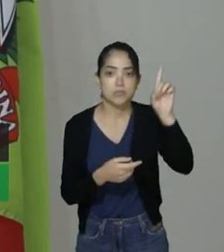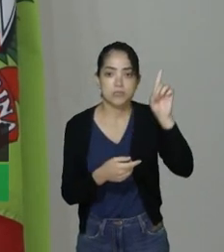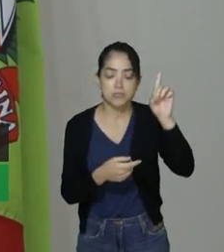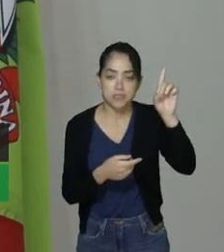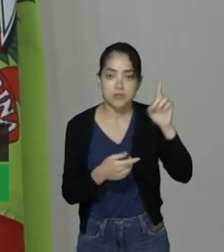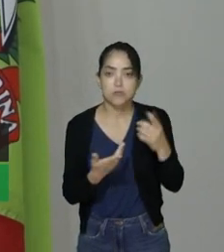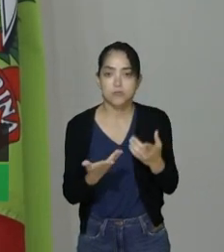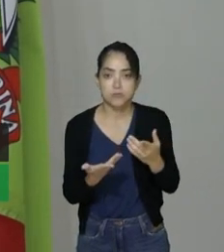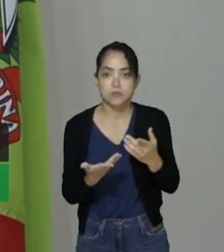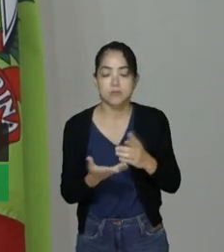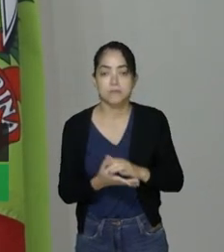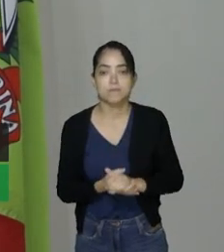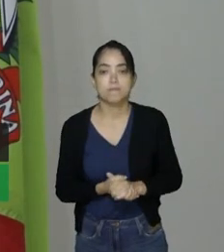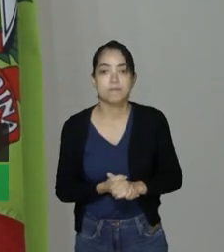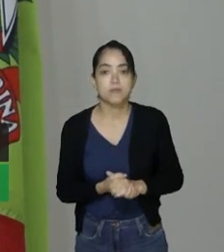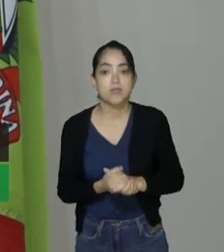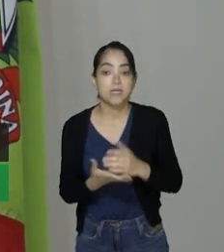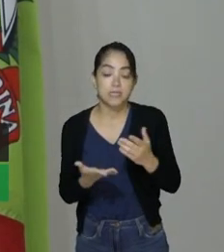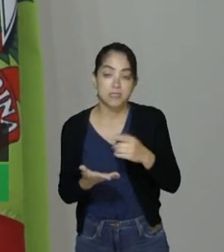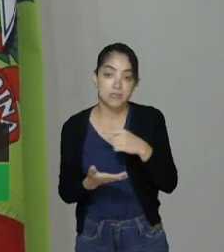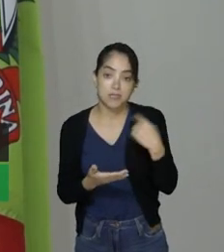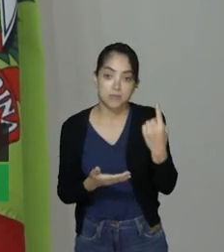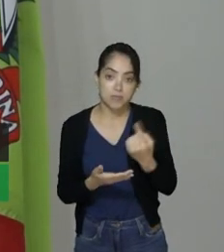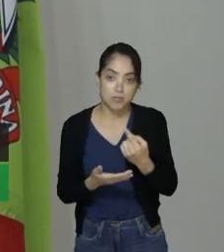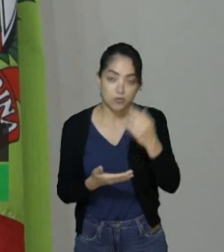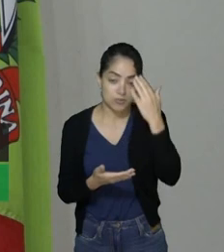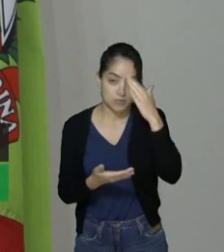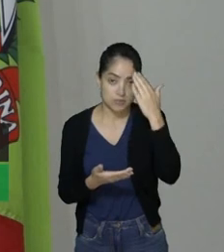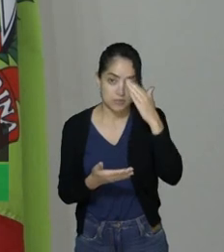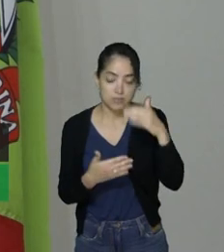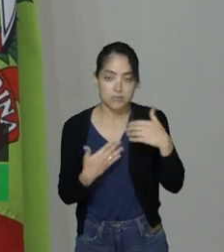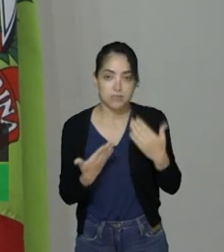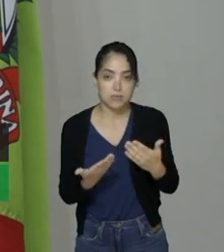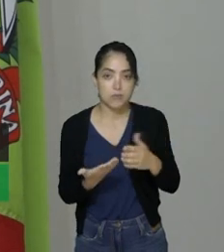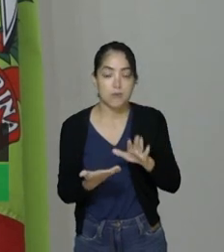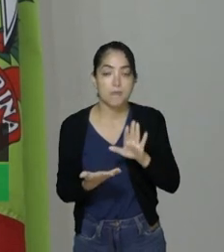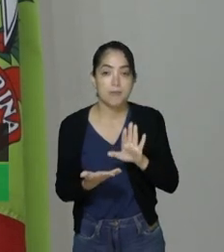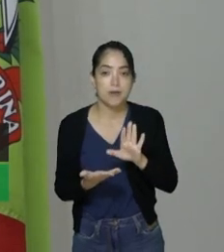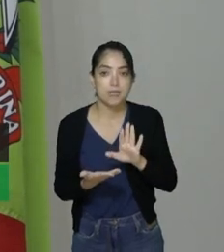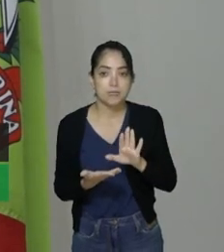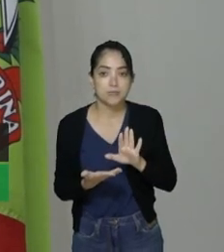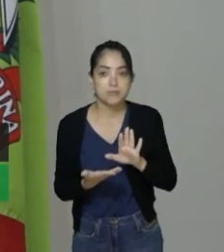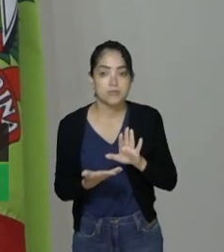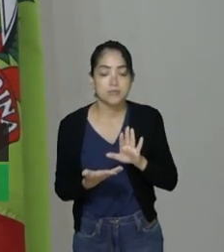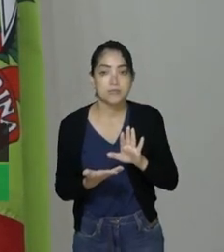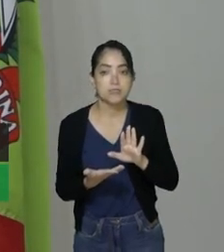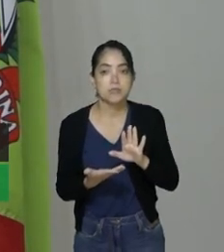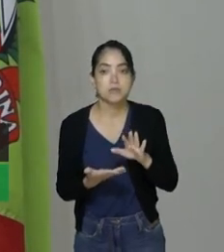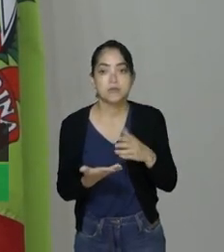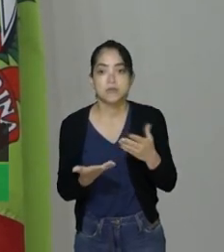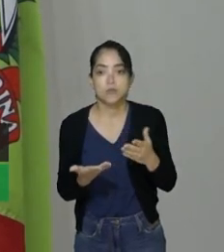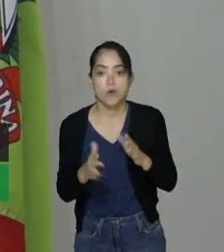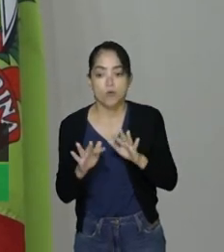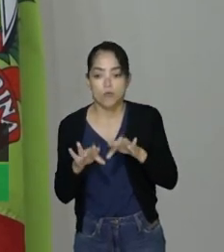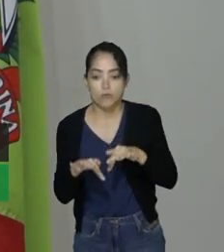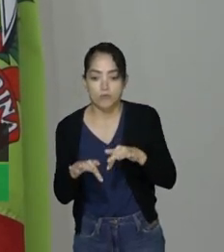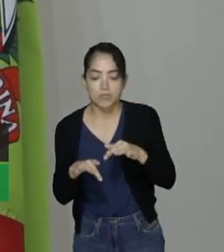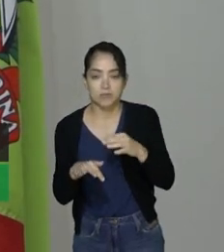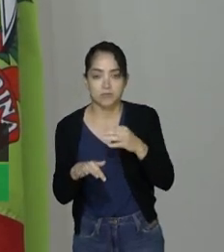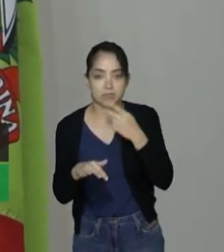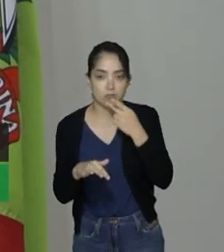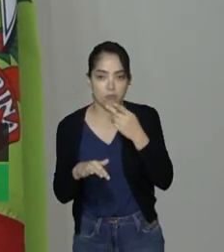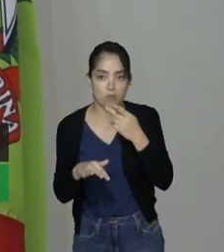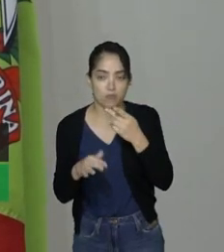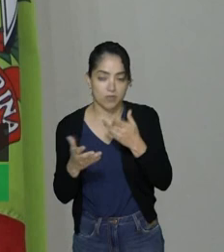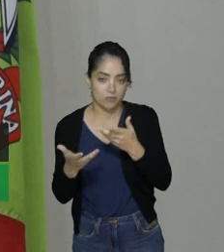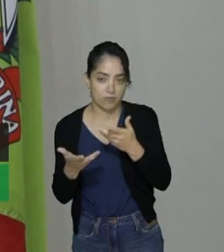os dele. E cabe a nós entendermos. Mas não é do fim que eu quero